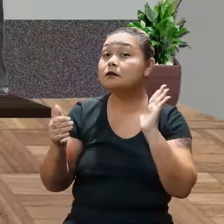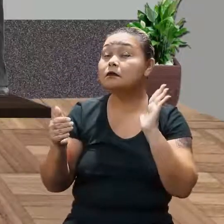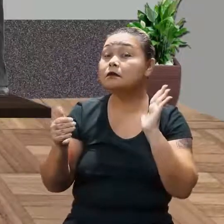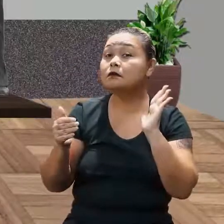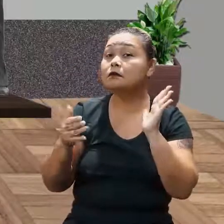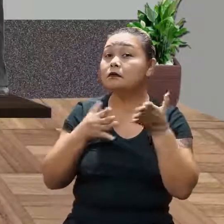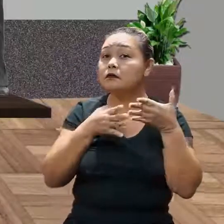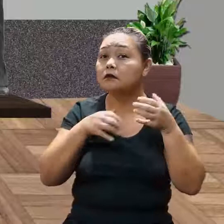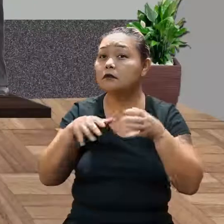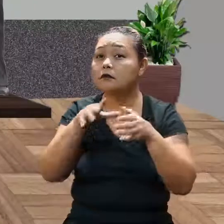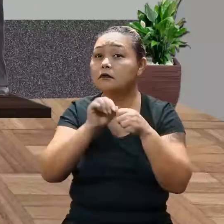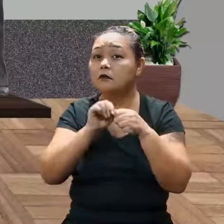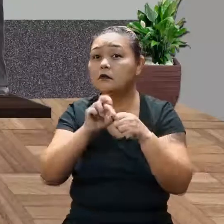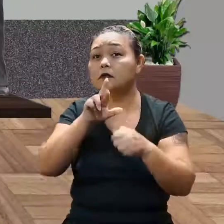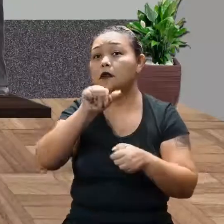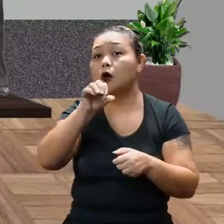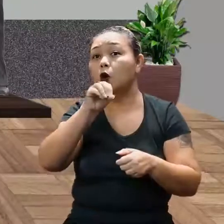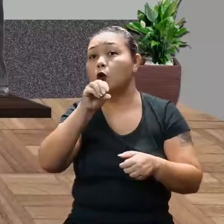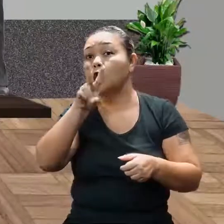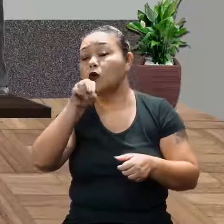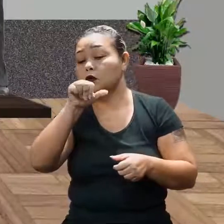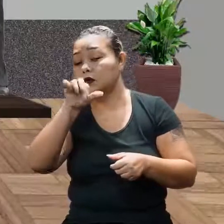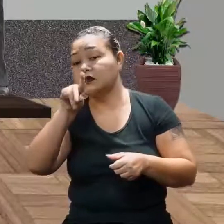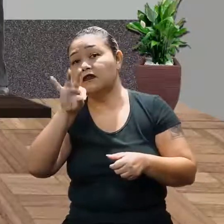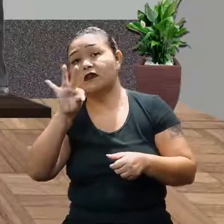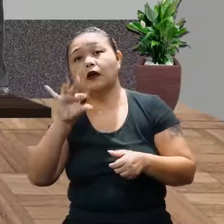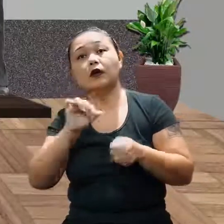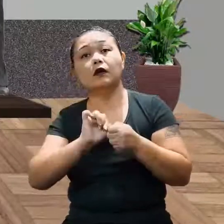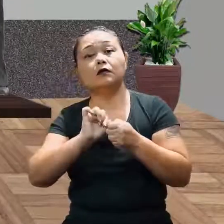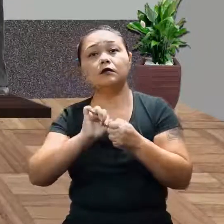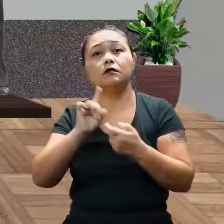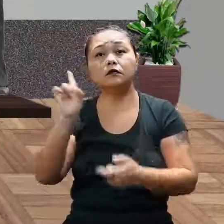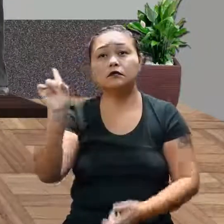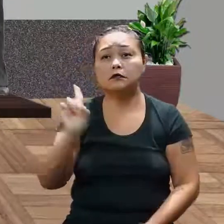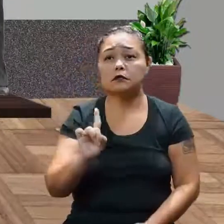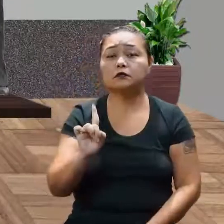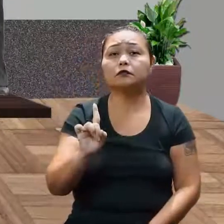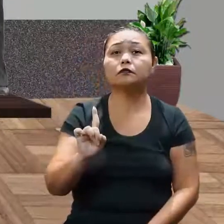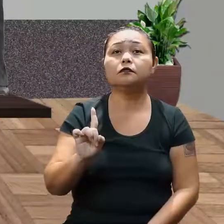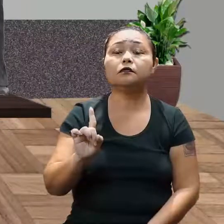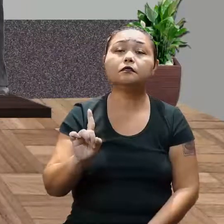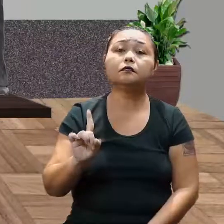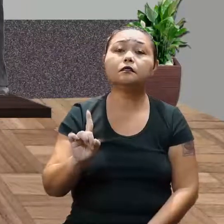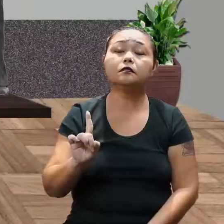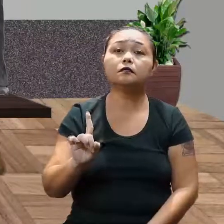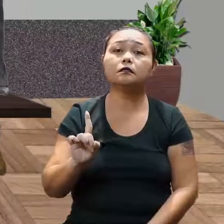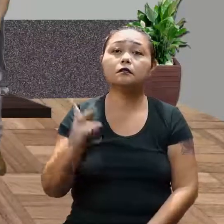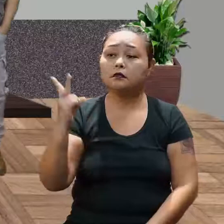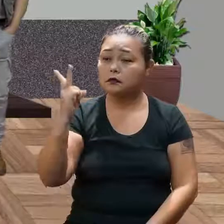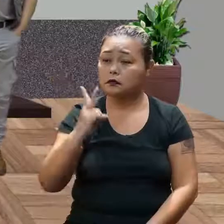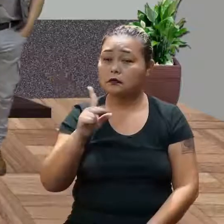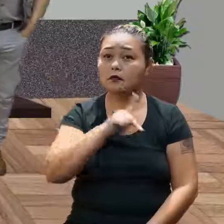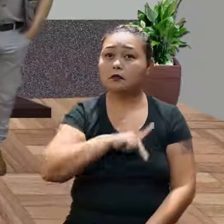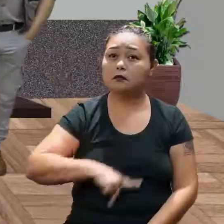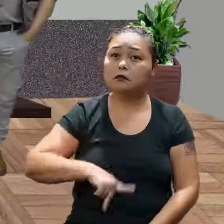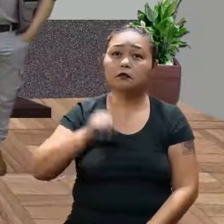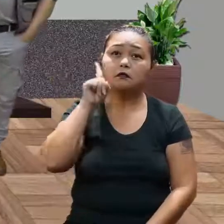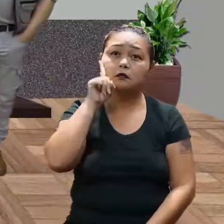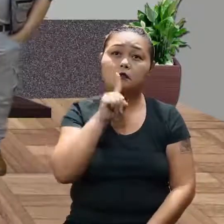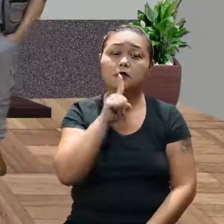a expedição Rondon-Roosevelt. Nós temos essa expedição Rondon-Roosevelt, que vai